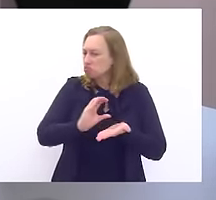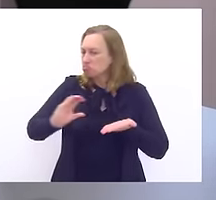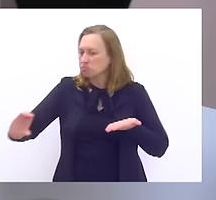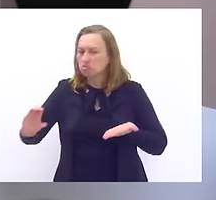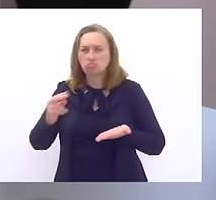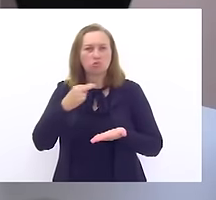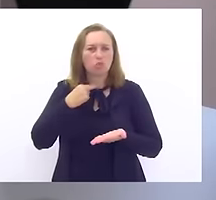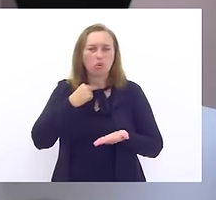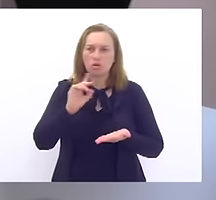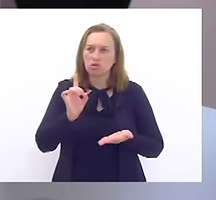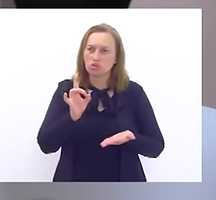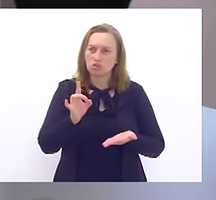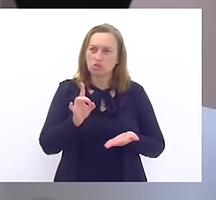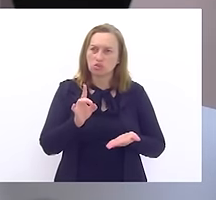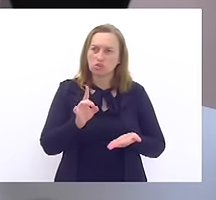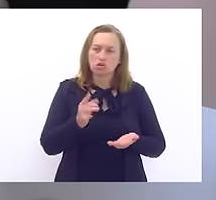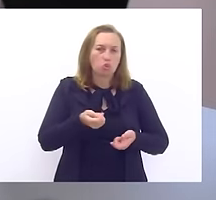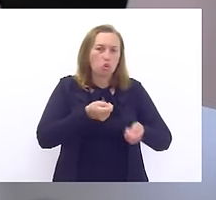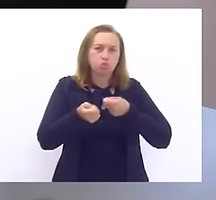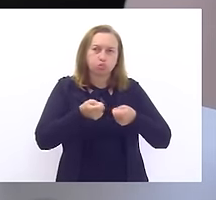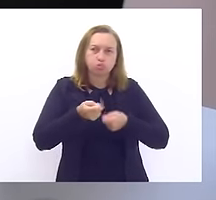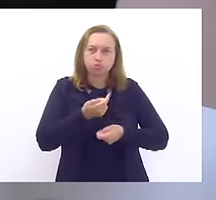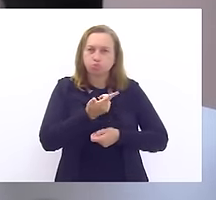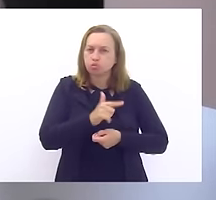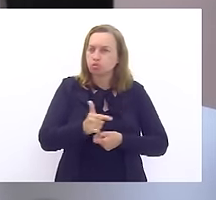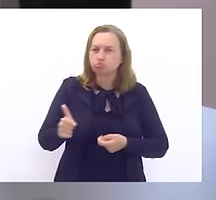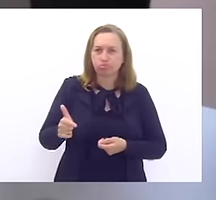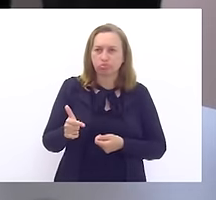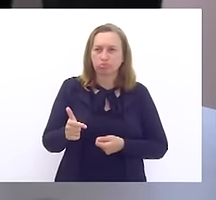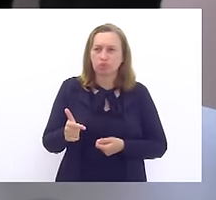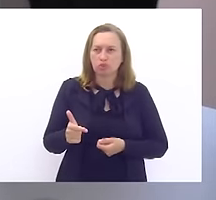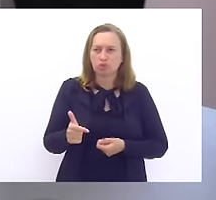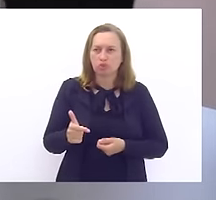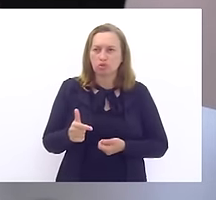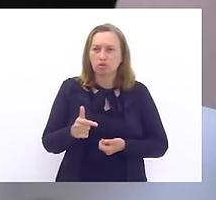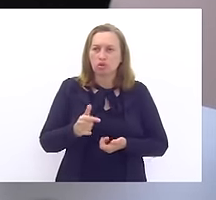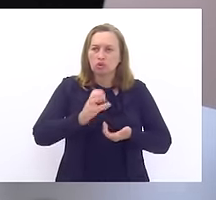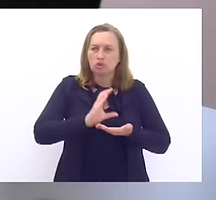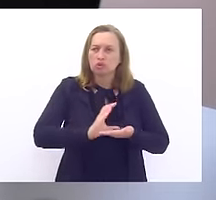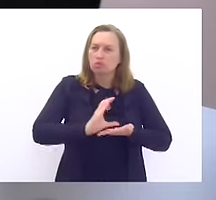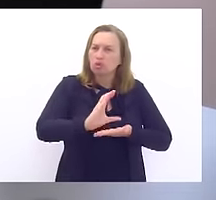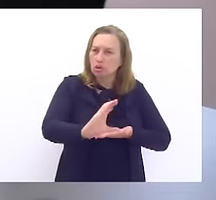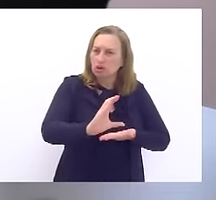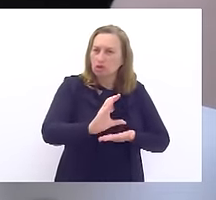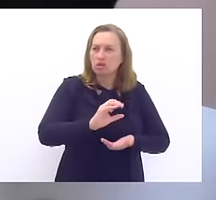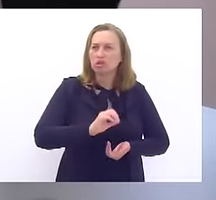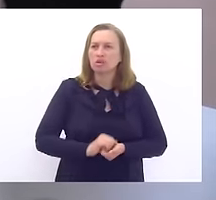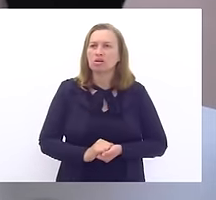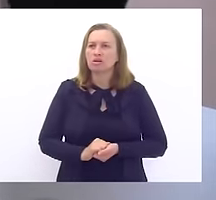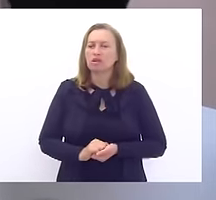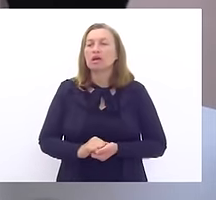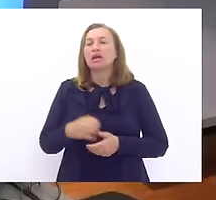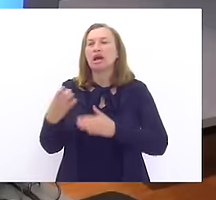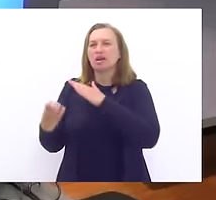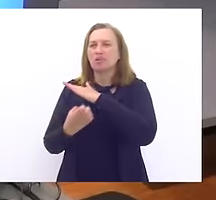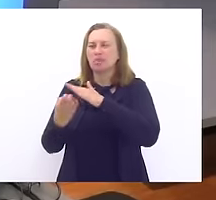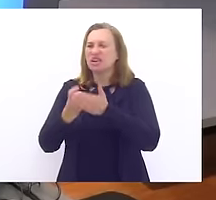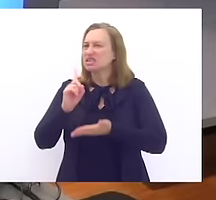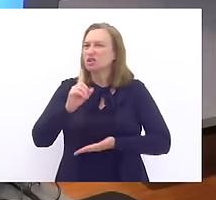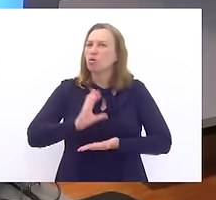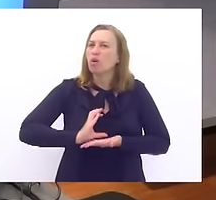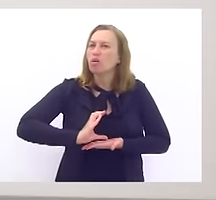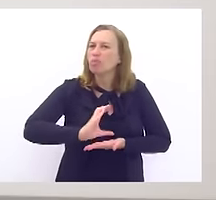você entende a gente não tem controle sobre a destinação é o órgão que faz a empresa não repasse o dinheiro